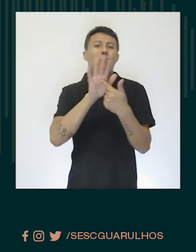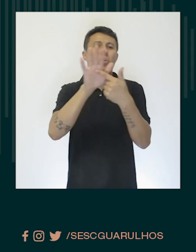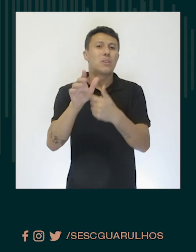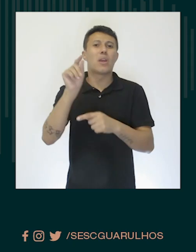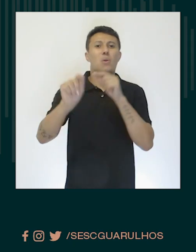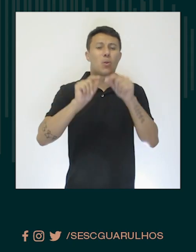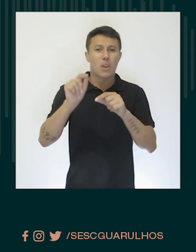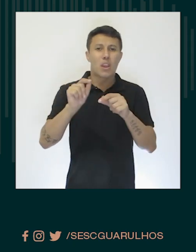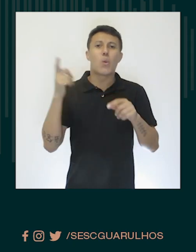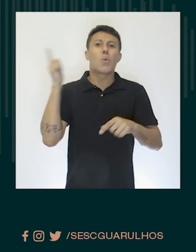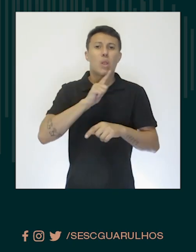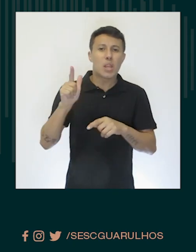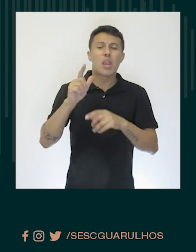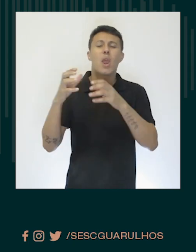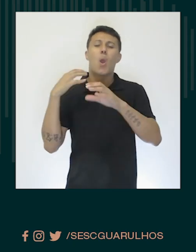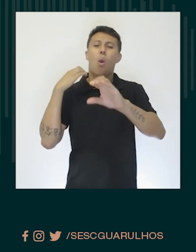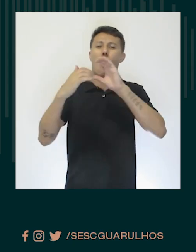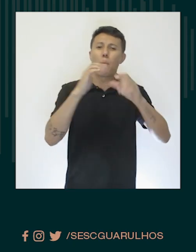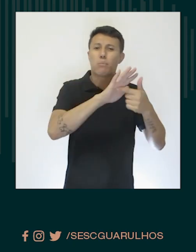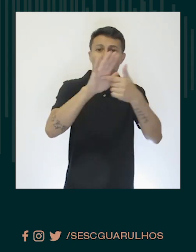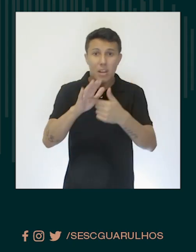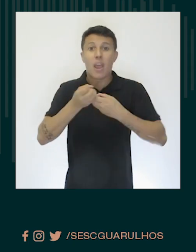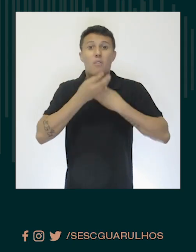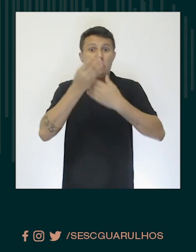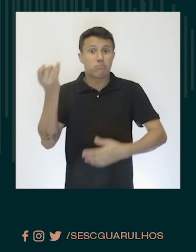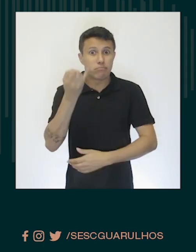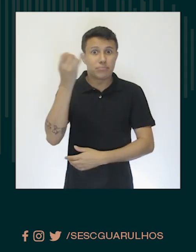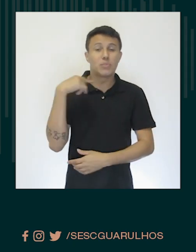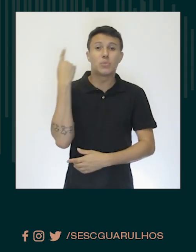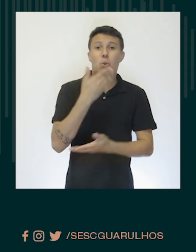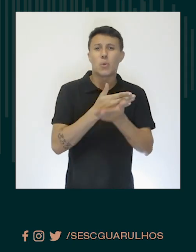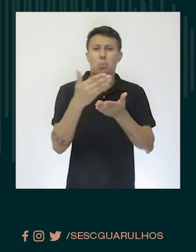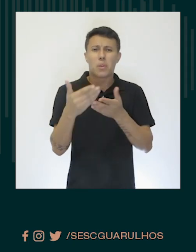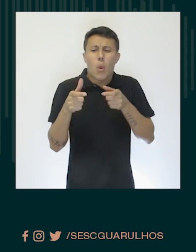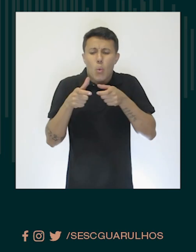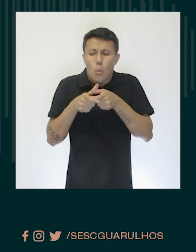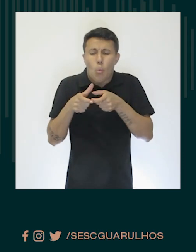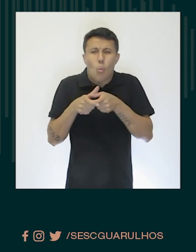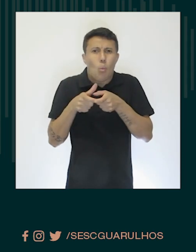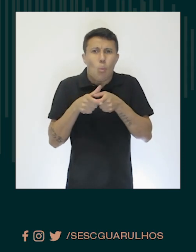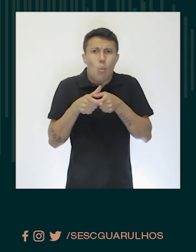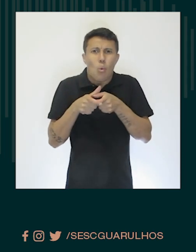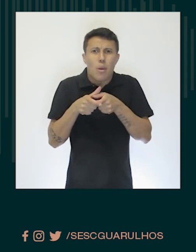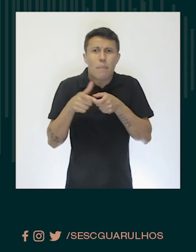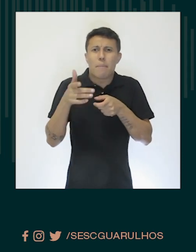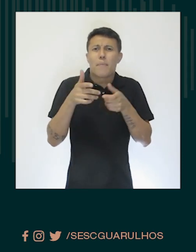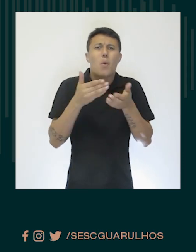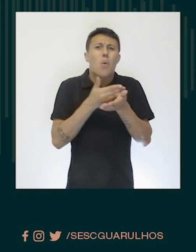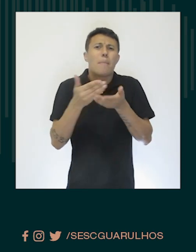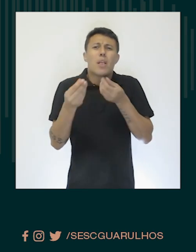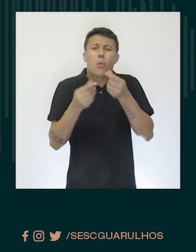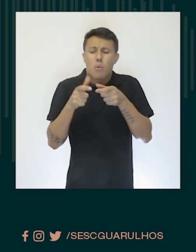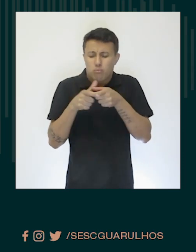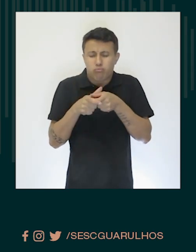que artistas pudessem comunicar mensagens relevantes. E a gente começou pequenininho, como a maioria das